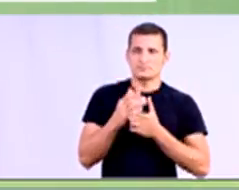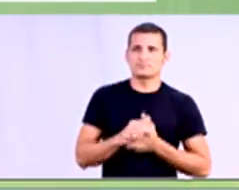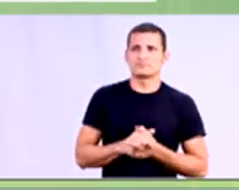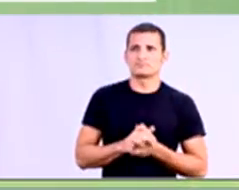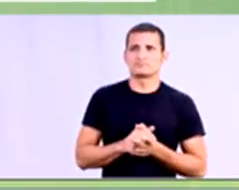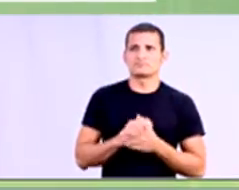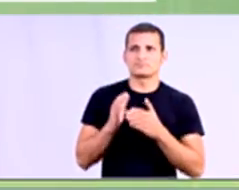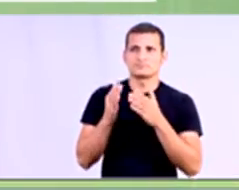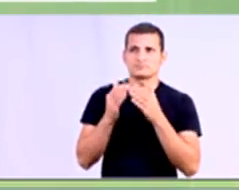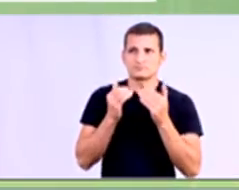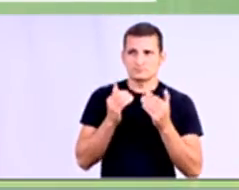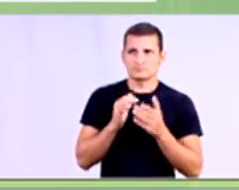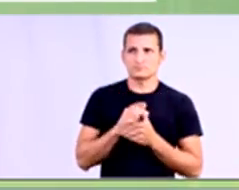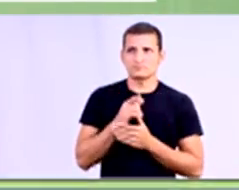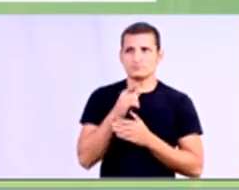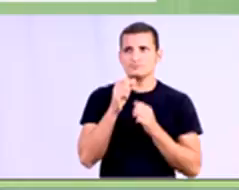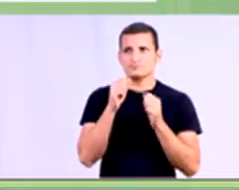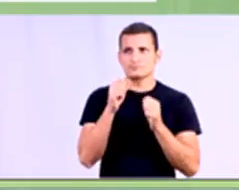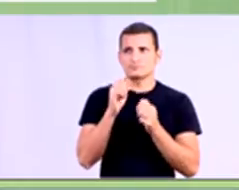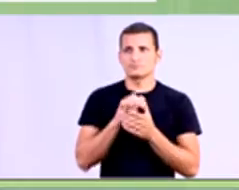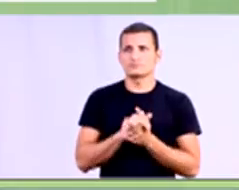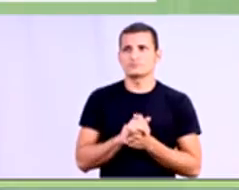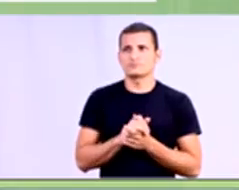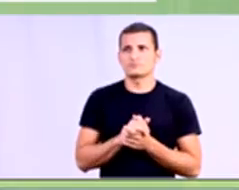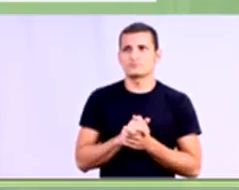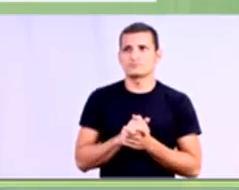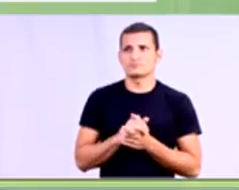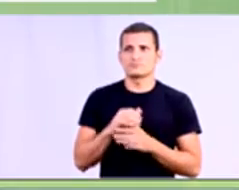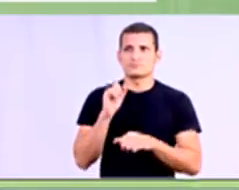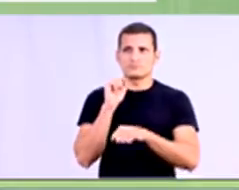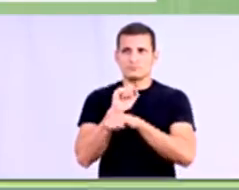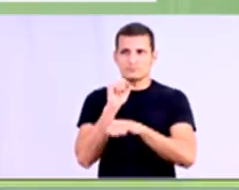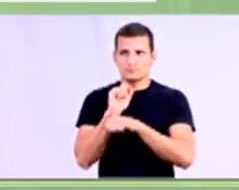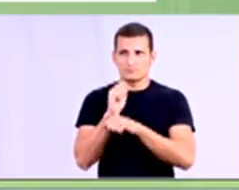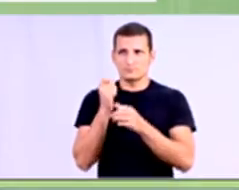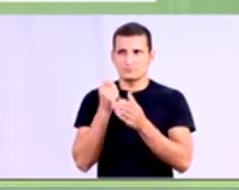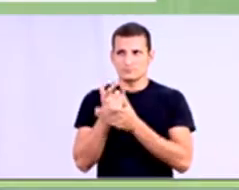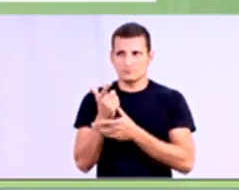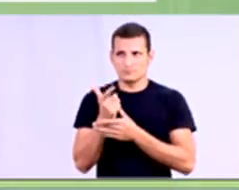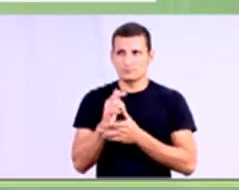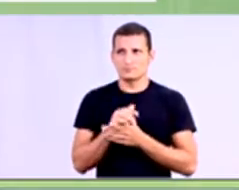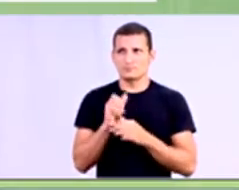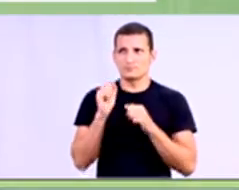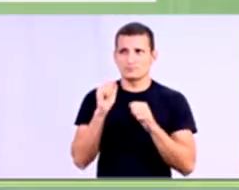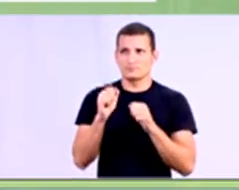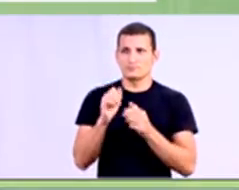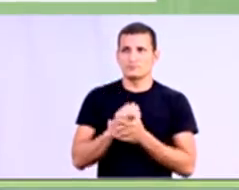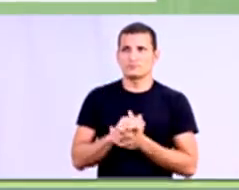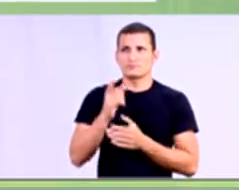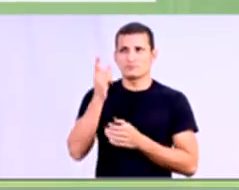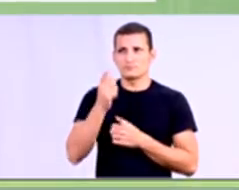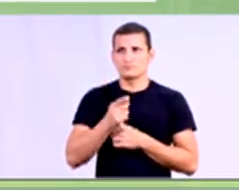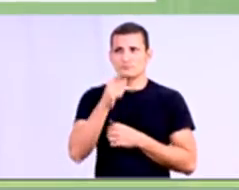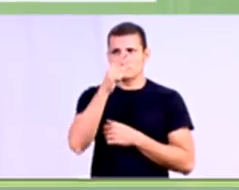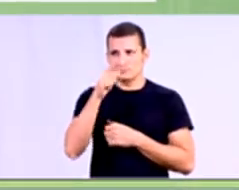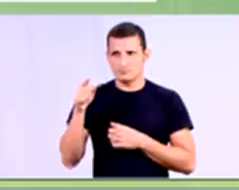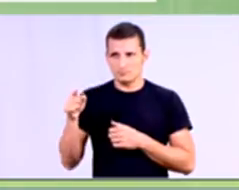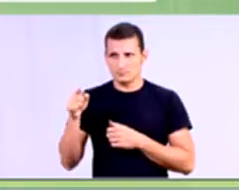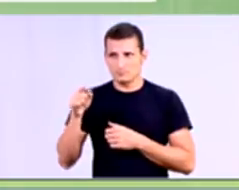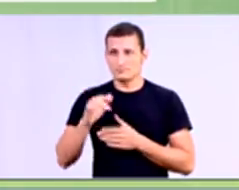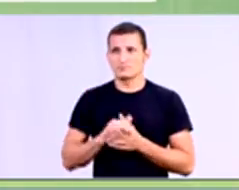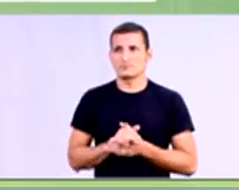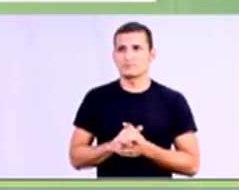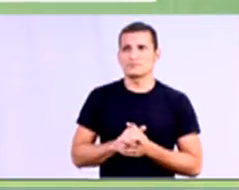O meu pedido, ele pode seguir na situação aguardando pagamento, ele pode passar para a situação